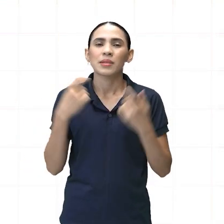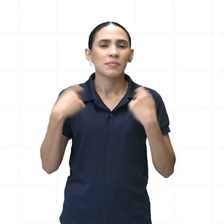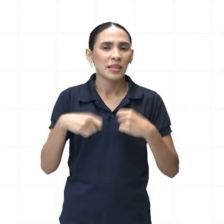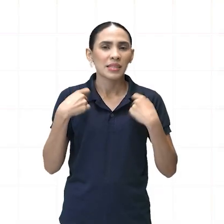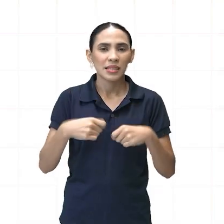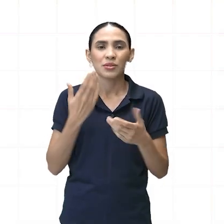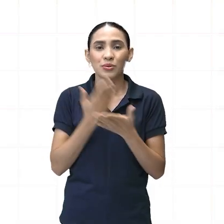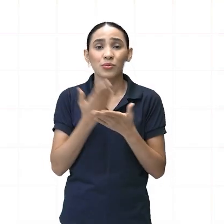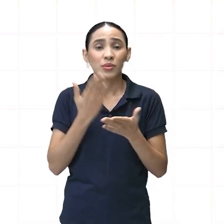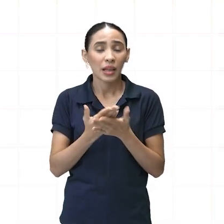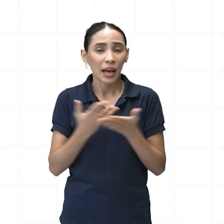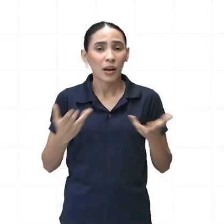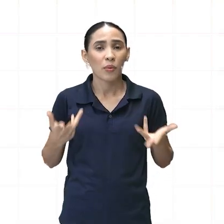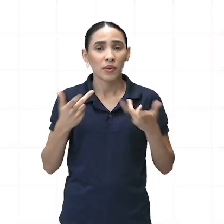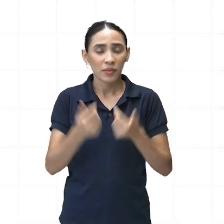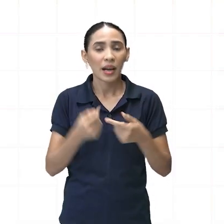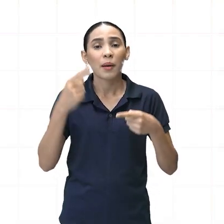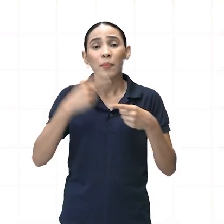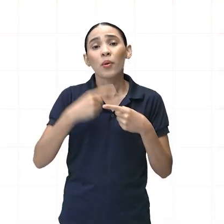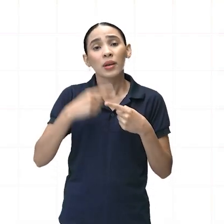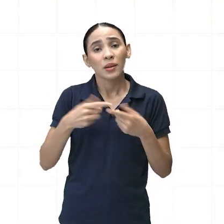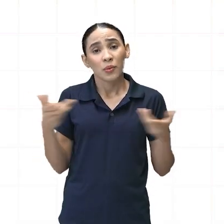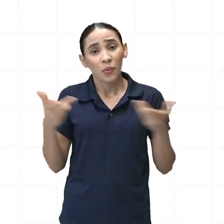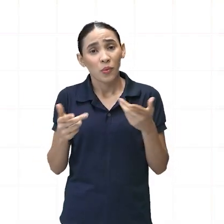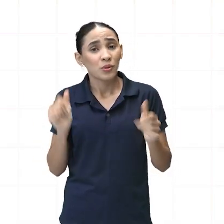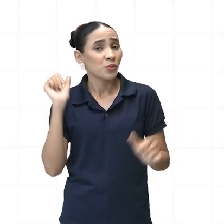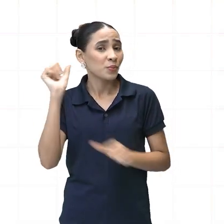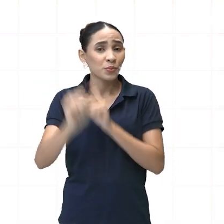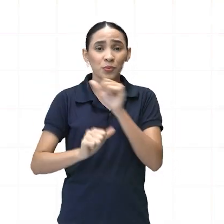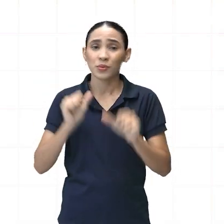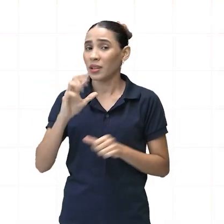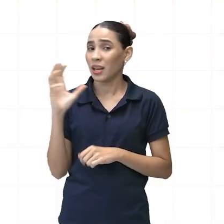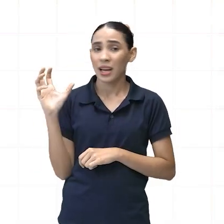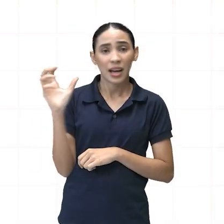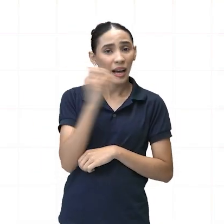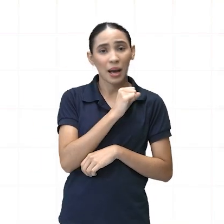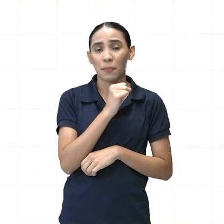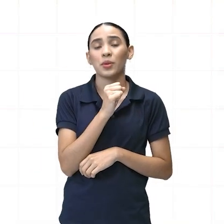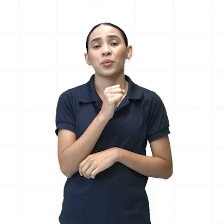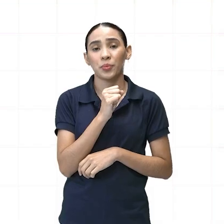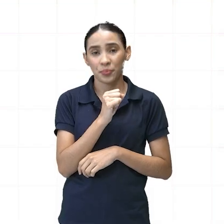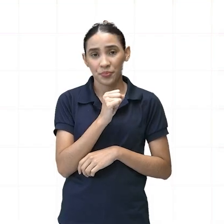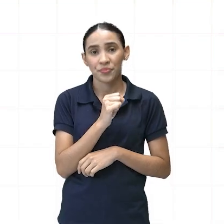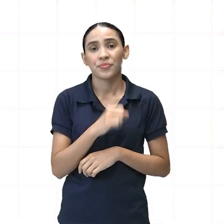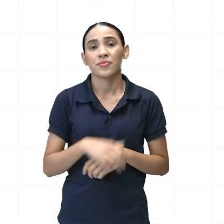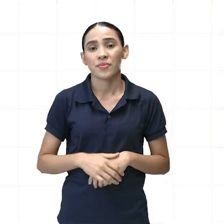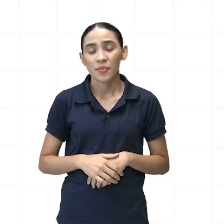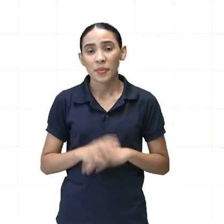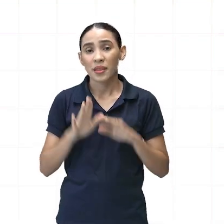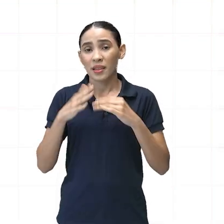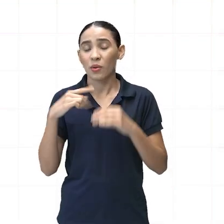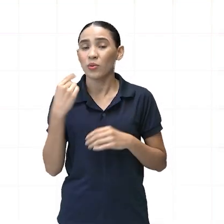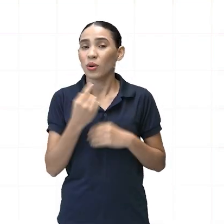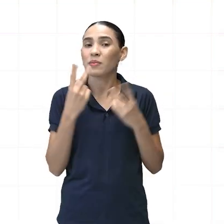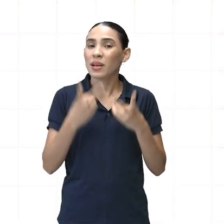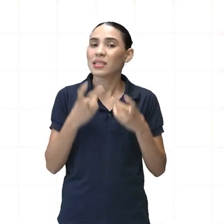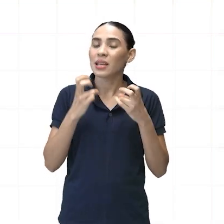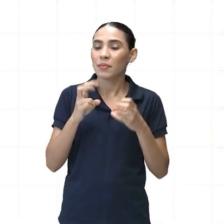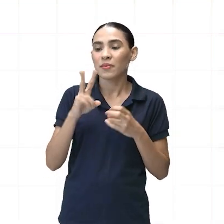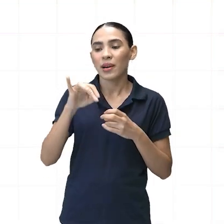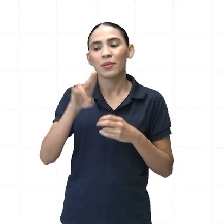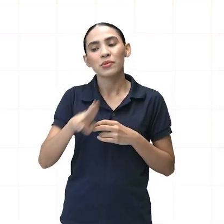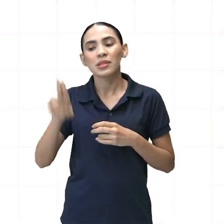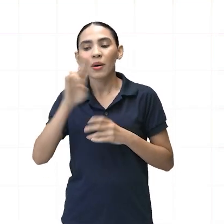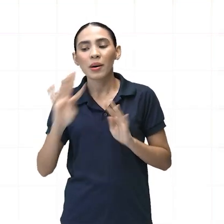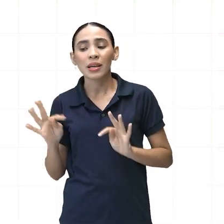estudando, se qualificando realmente, porque hoje tudo muda de uma forma muito rápido, né? A gente observa que a gente está utilizando